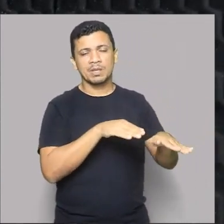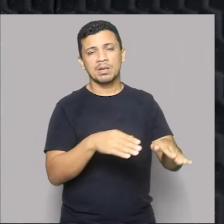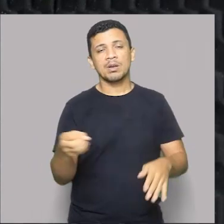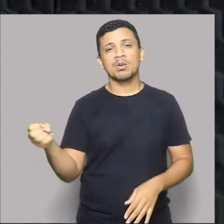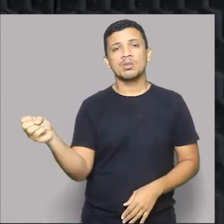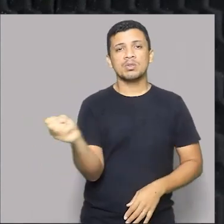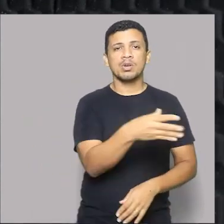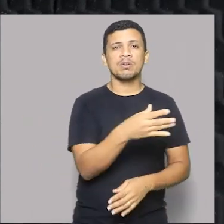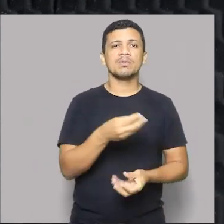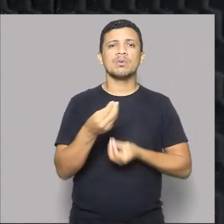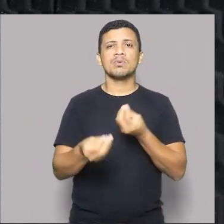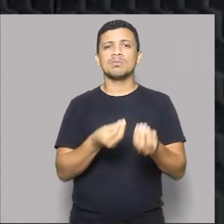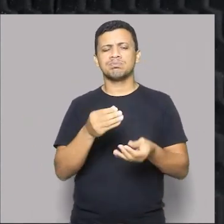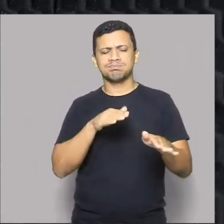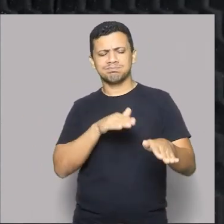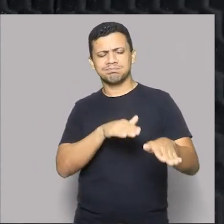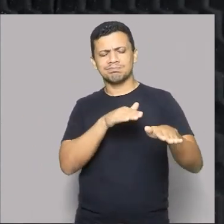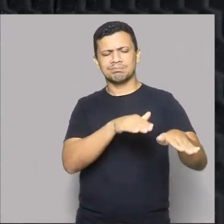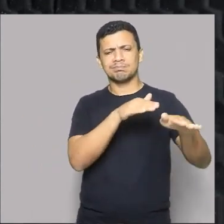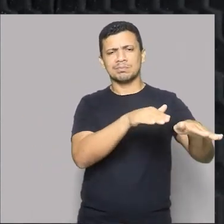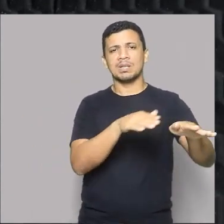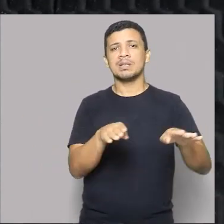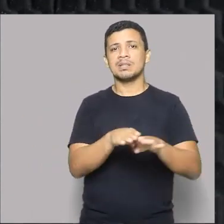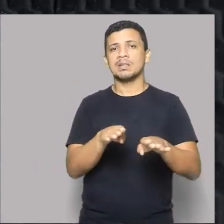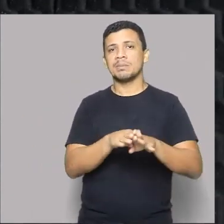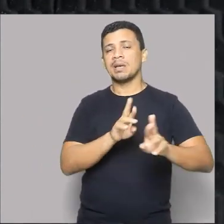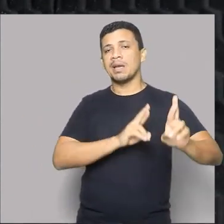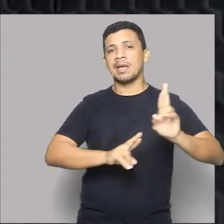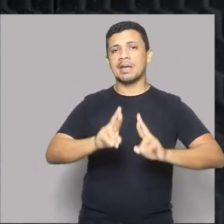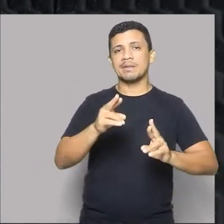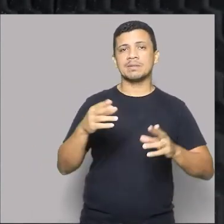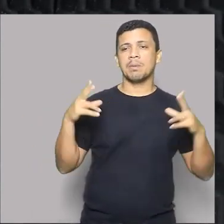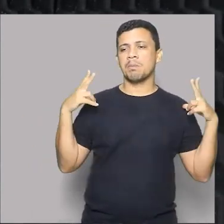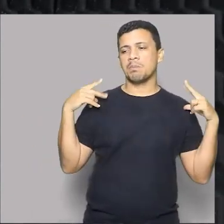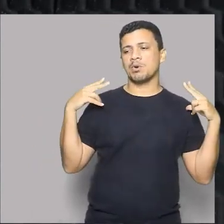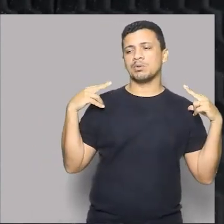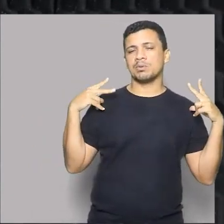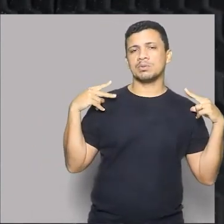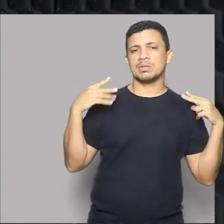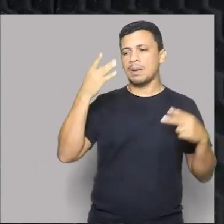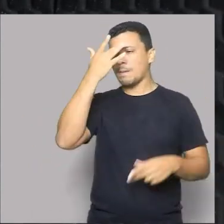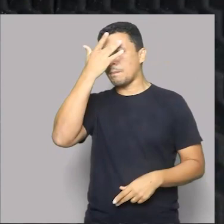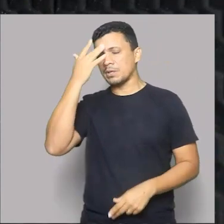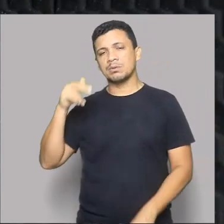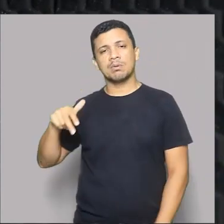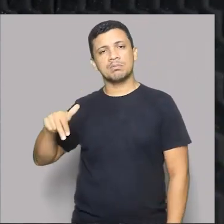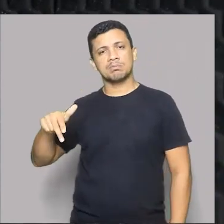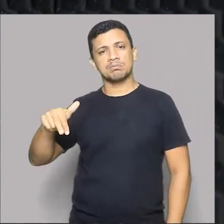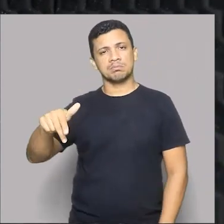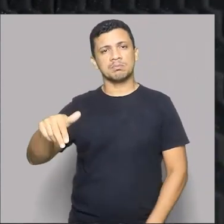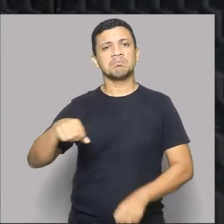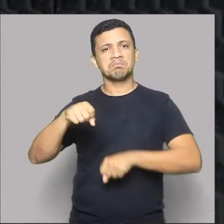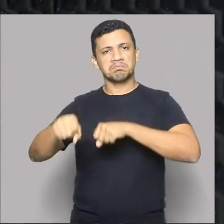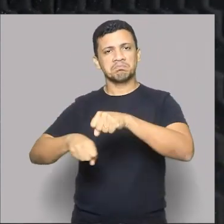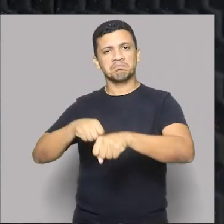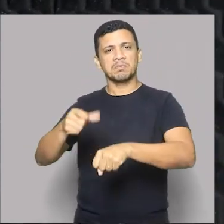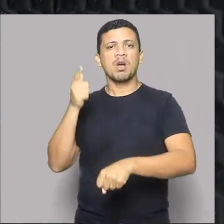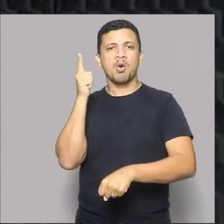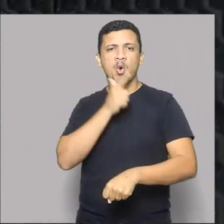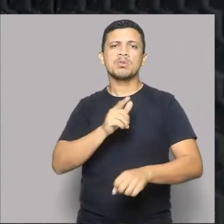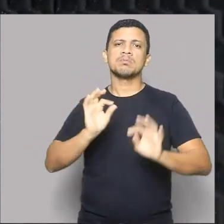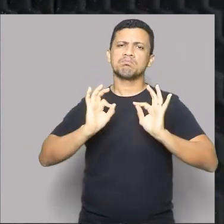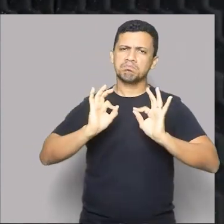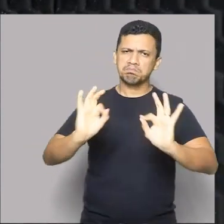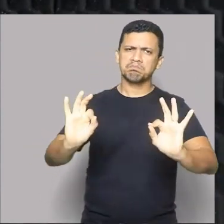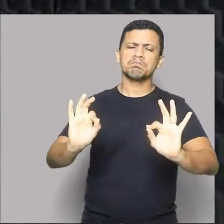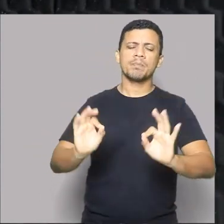esse trânsito e a relação entre motoristas e os outros transeuntes seja aí muito bem efetiva. A